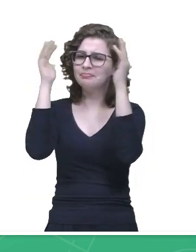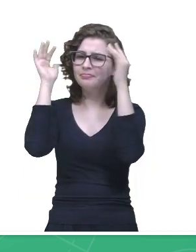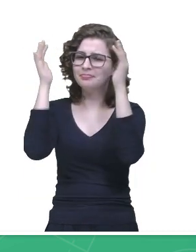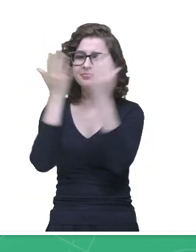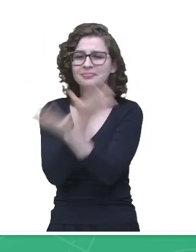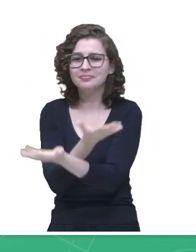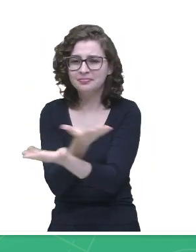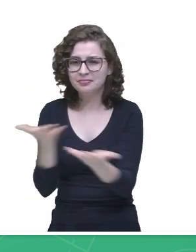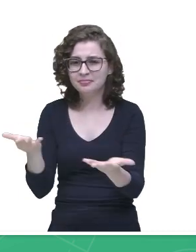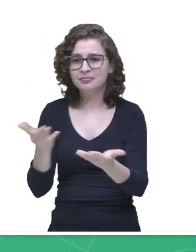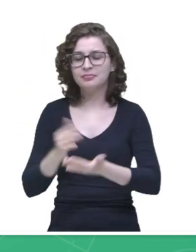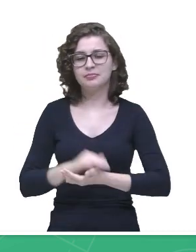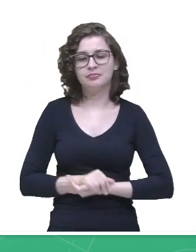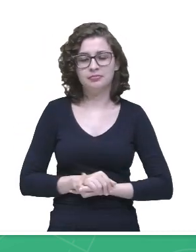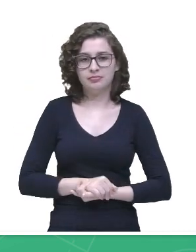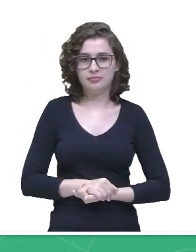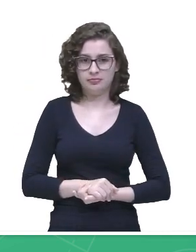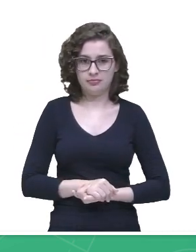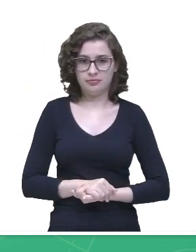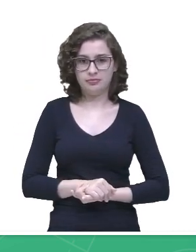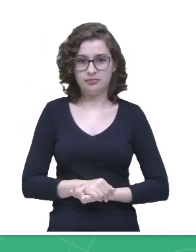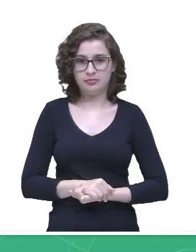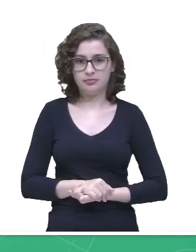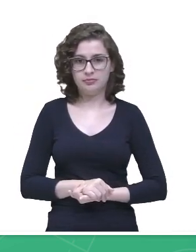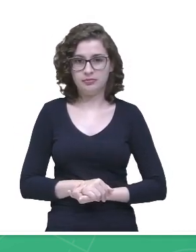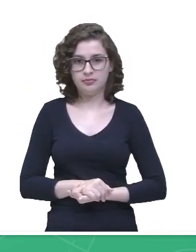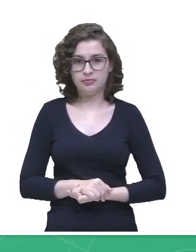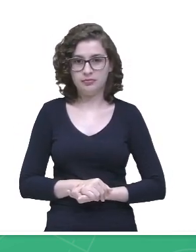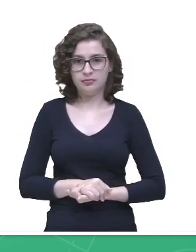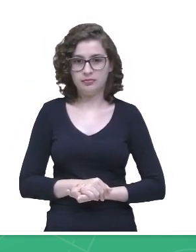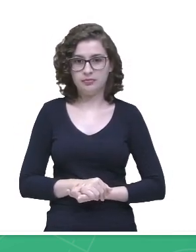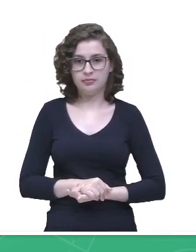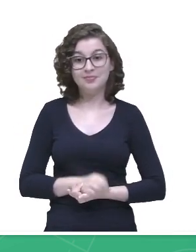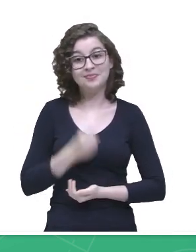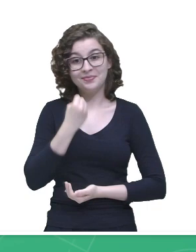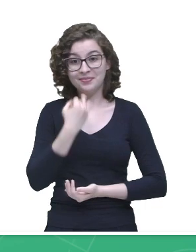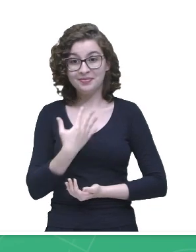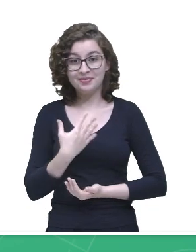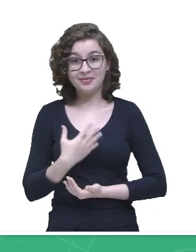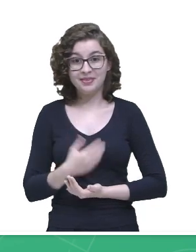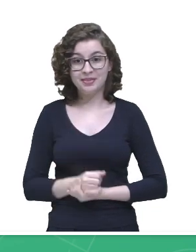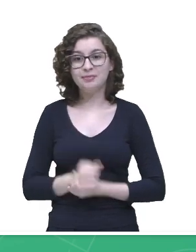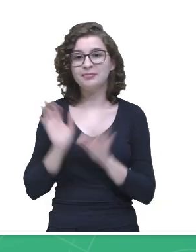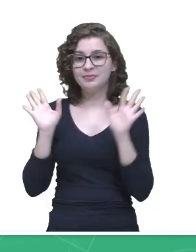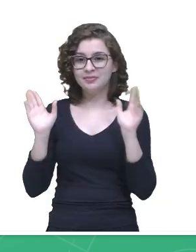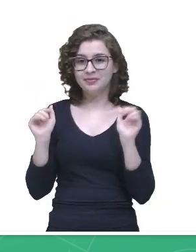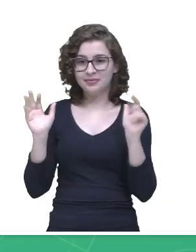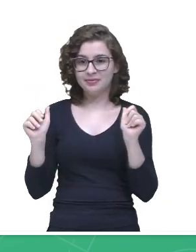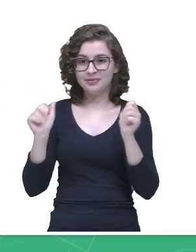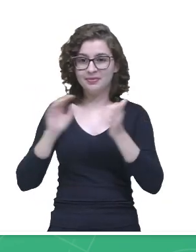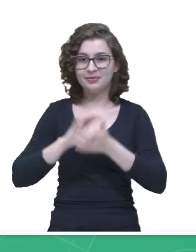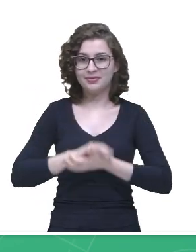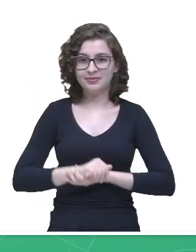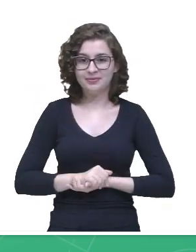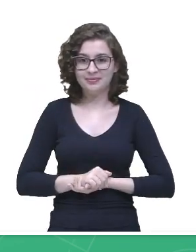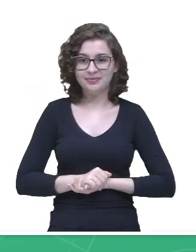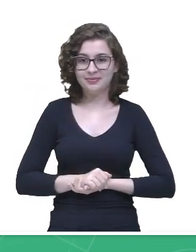parabenizá-los. Esta é a resposta, ok, pessoal? Muito bem, nos vemos em la próxima.